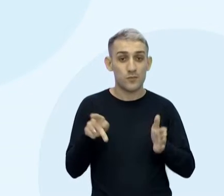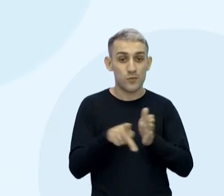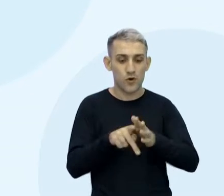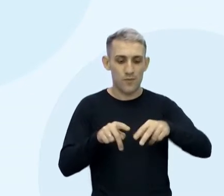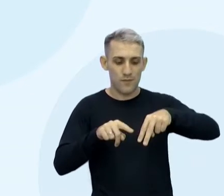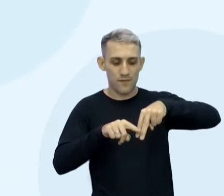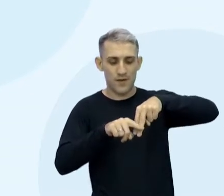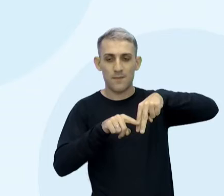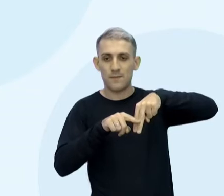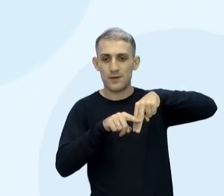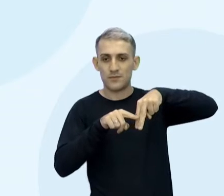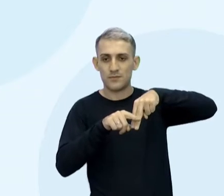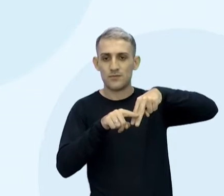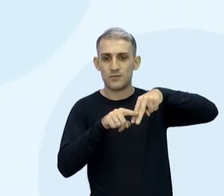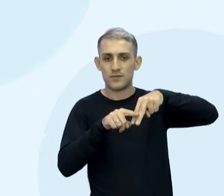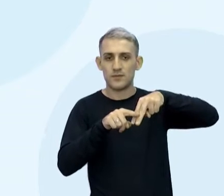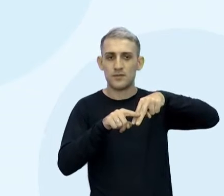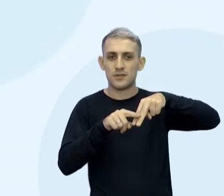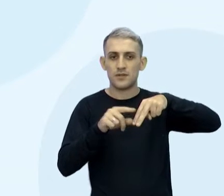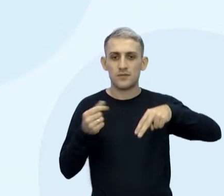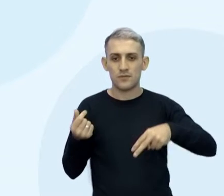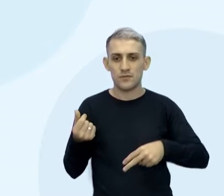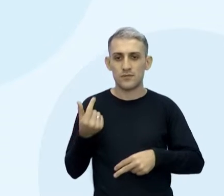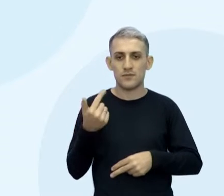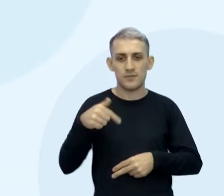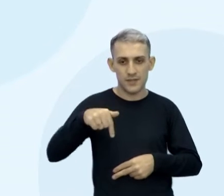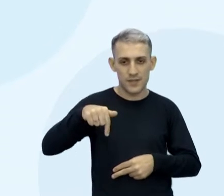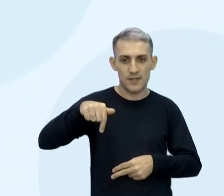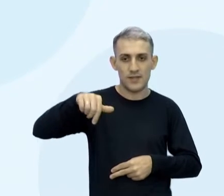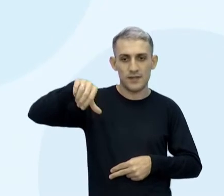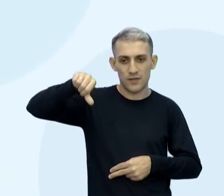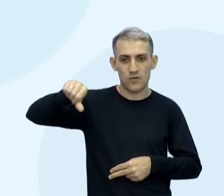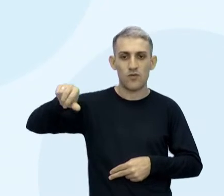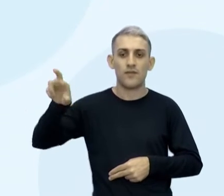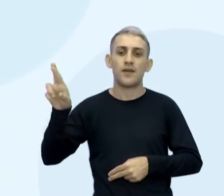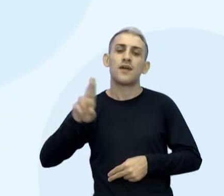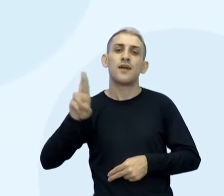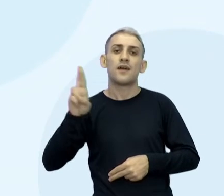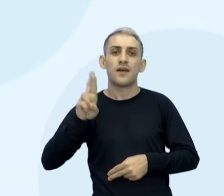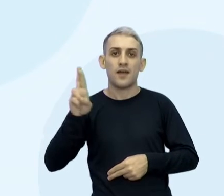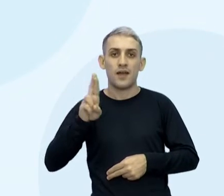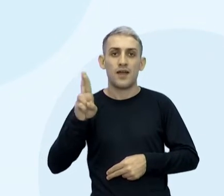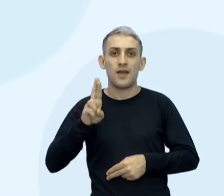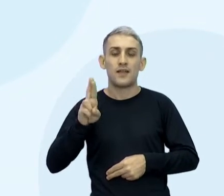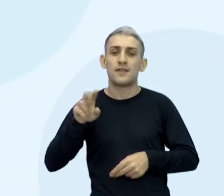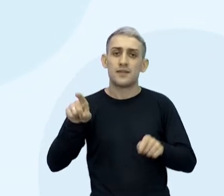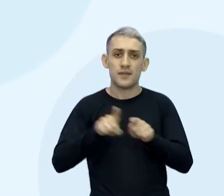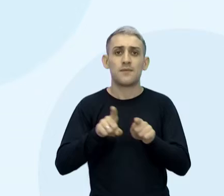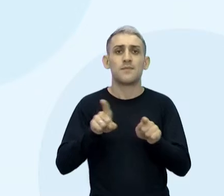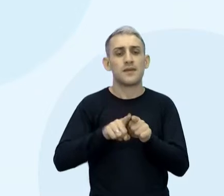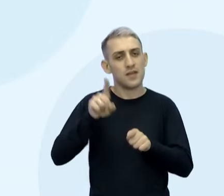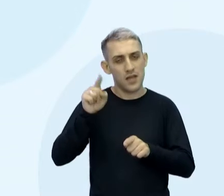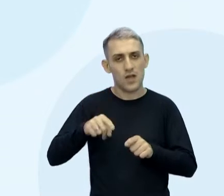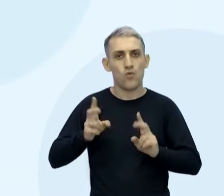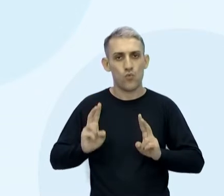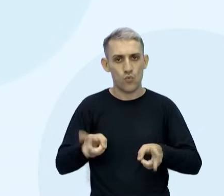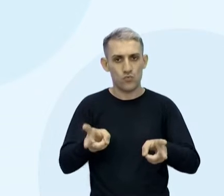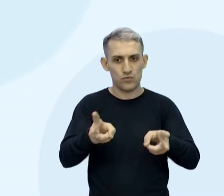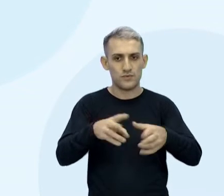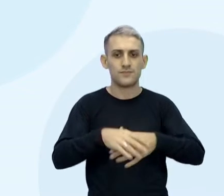ó, a bermuda custa R$ 79. Estes R$ 79 aí também são